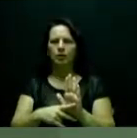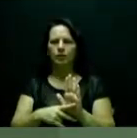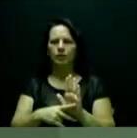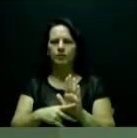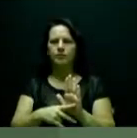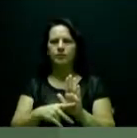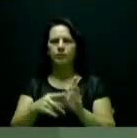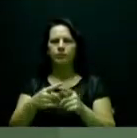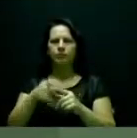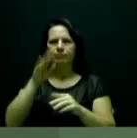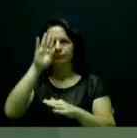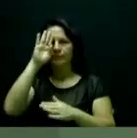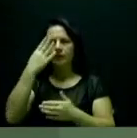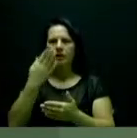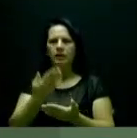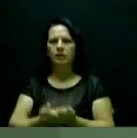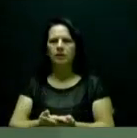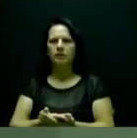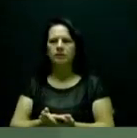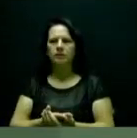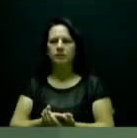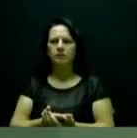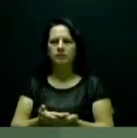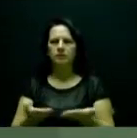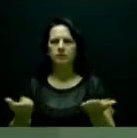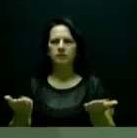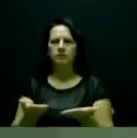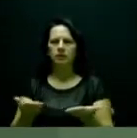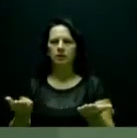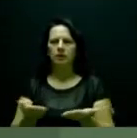E eu acredito que agora